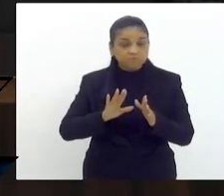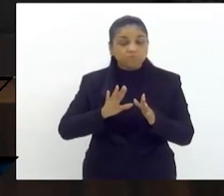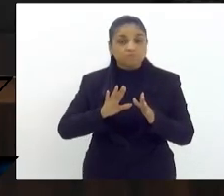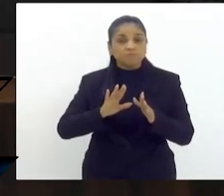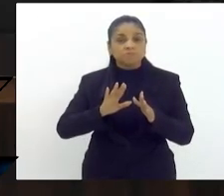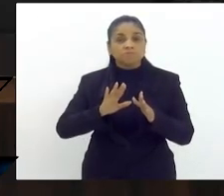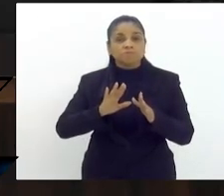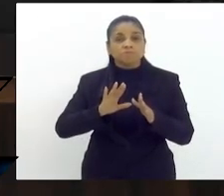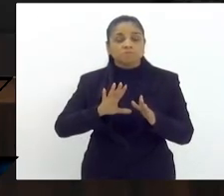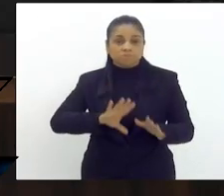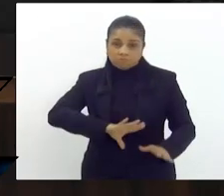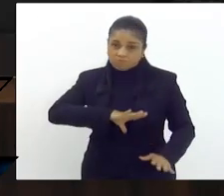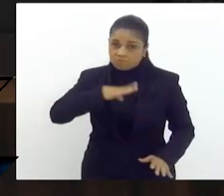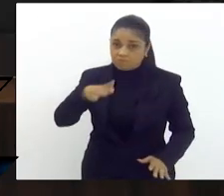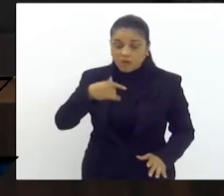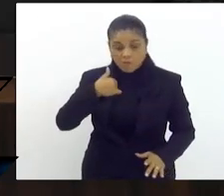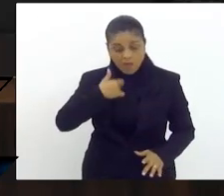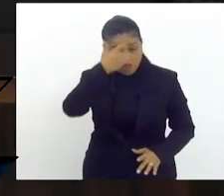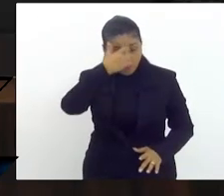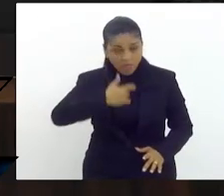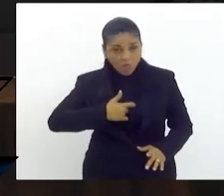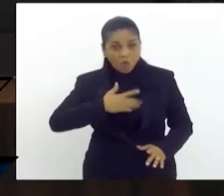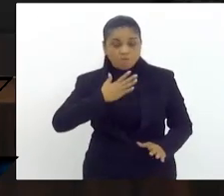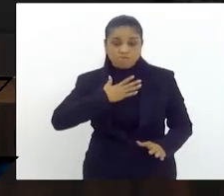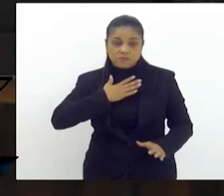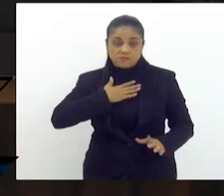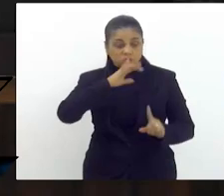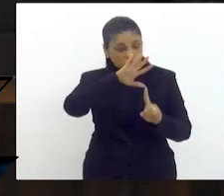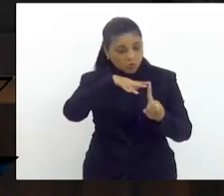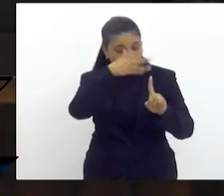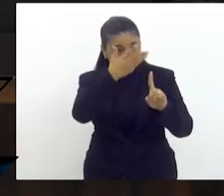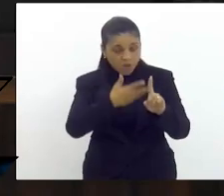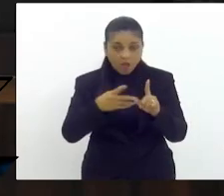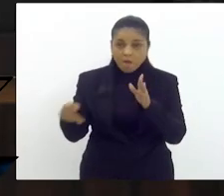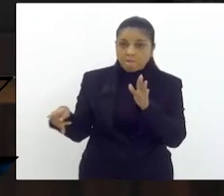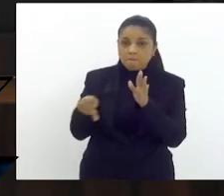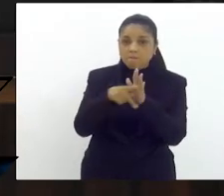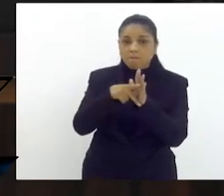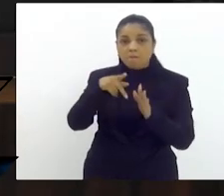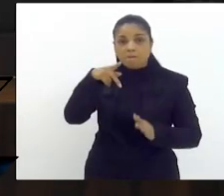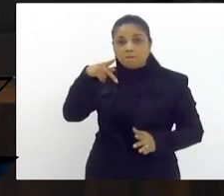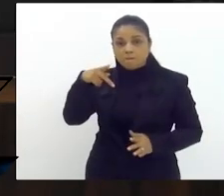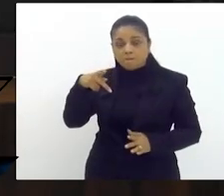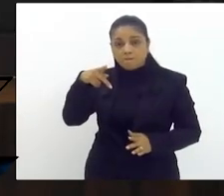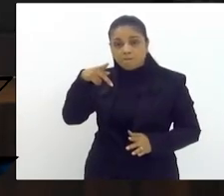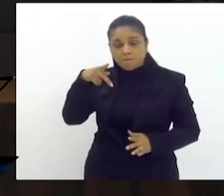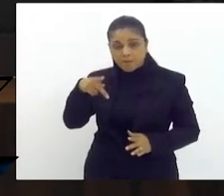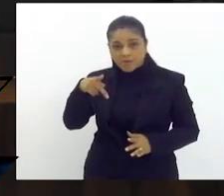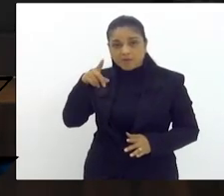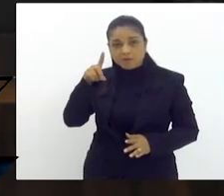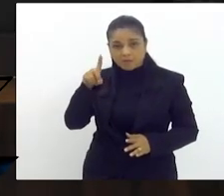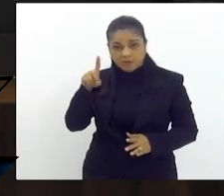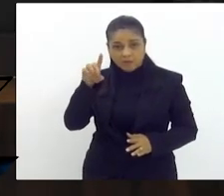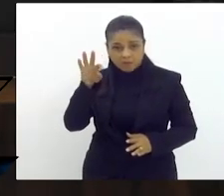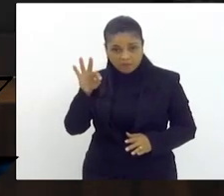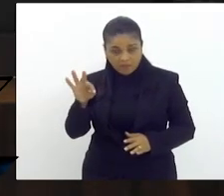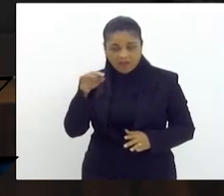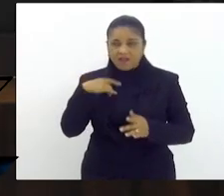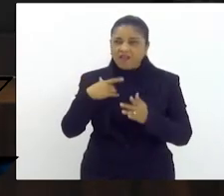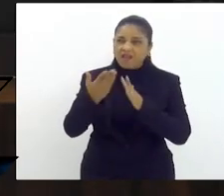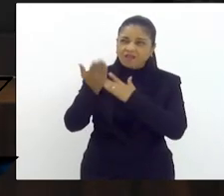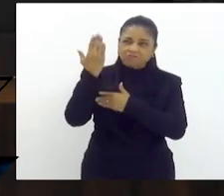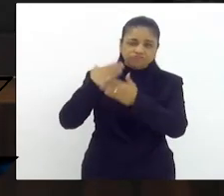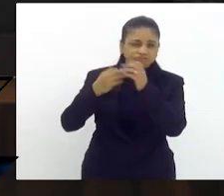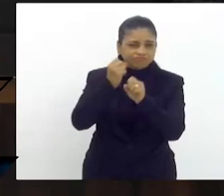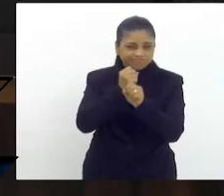a mim me deixou muito honrada seu PDT porque o PDT lá na década de 80